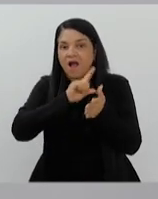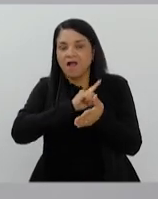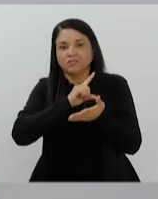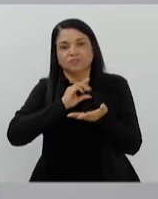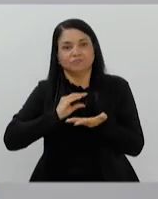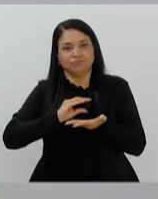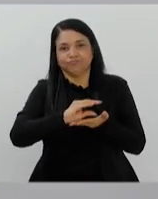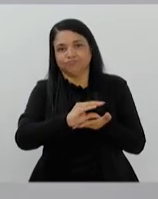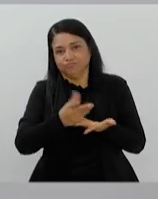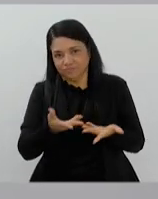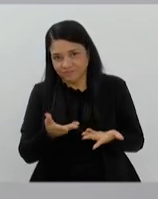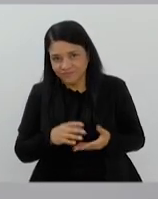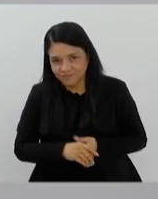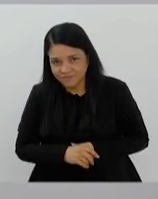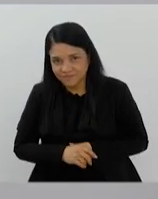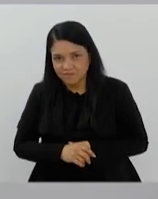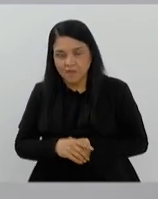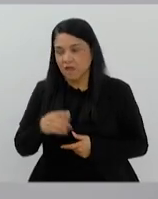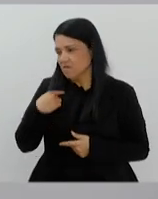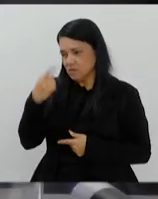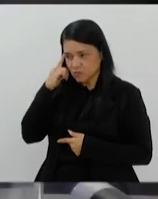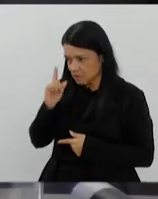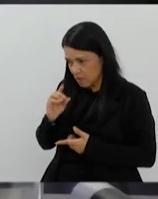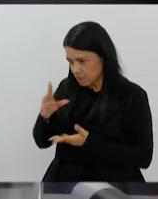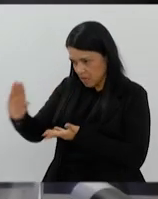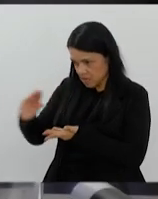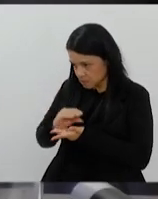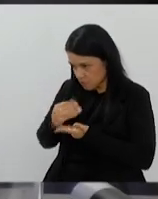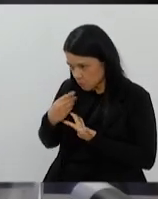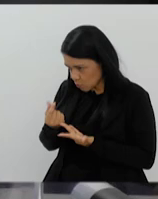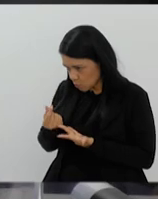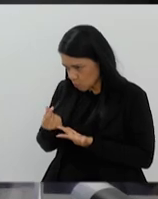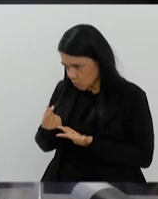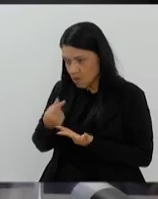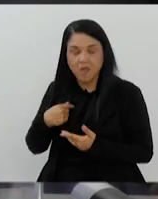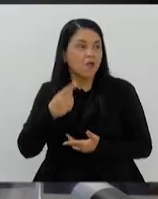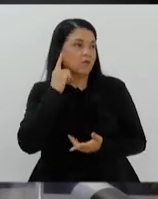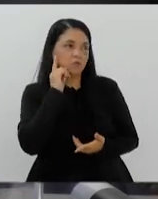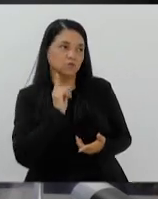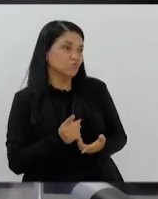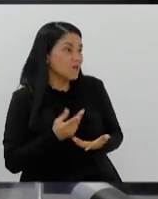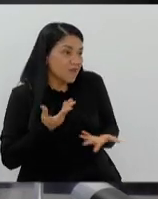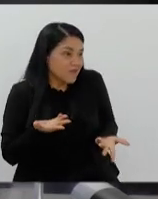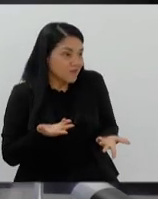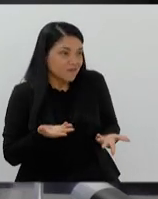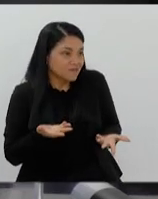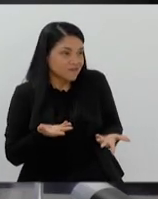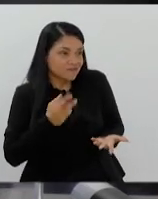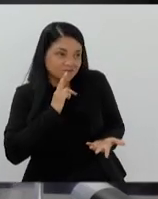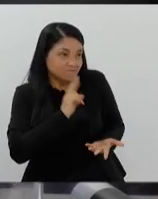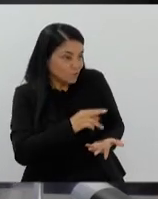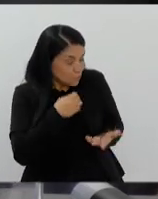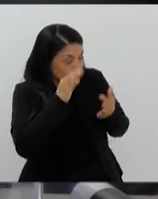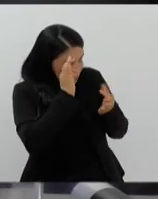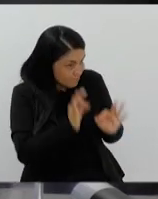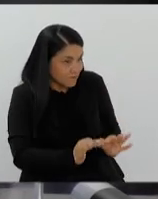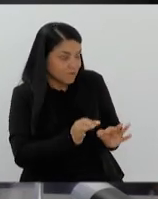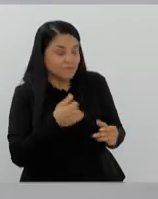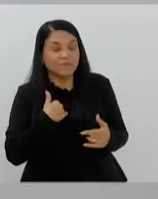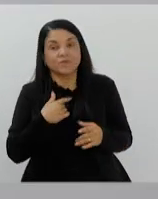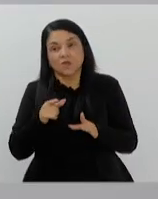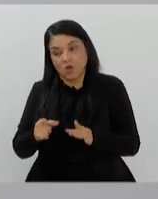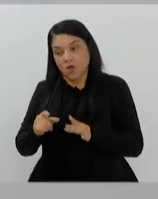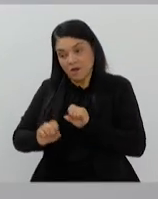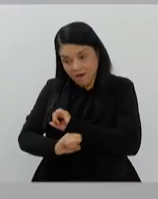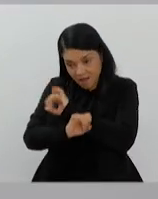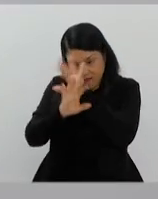certo então a senhora não não sabe se ela recebeu a senhora tinha dito que ela não recebeu sei não eu só tô dizendo o seguinte ó pra gente deixar claro